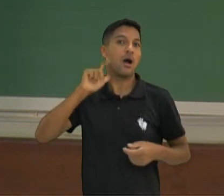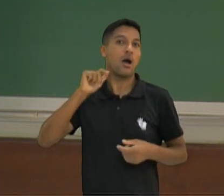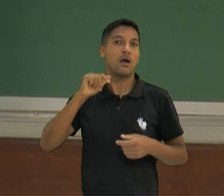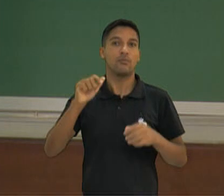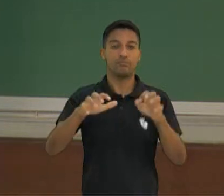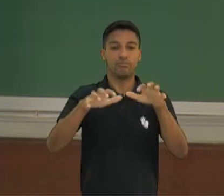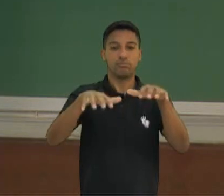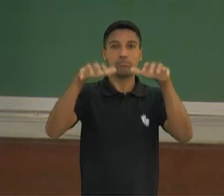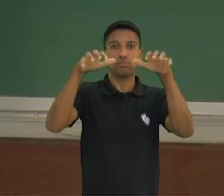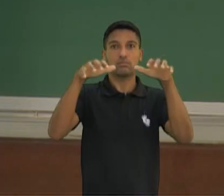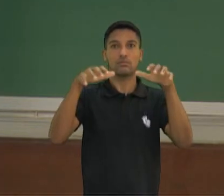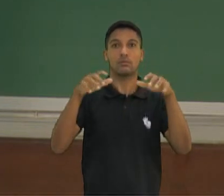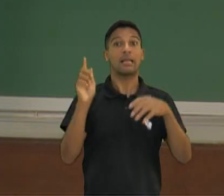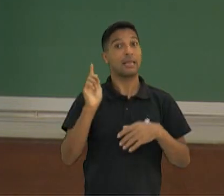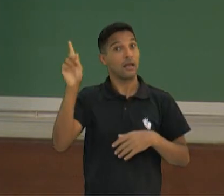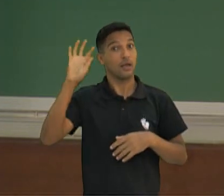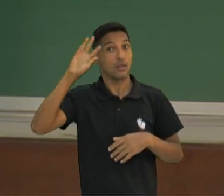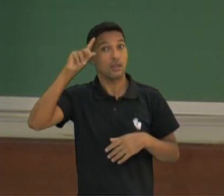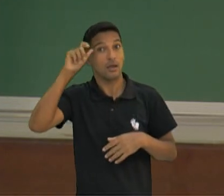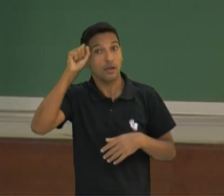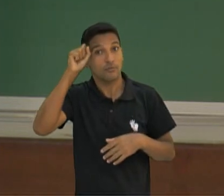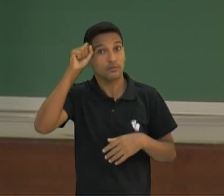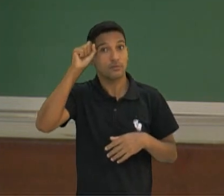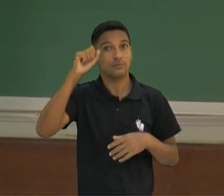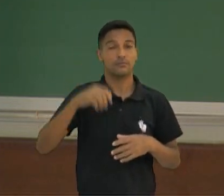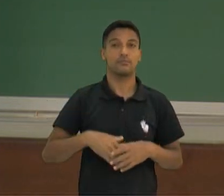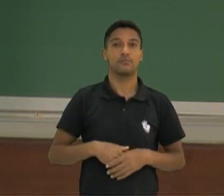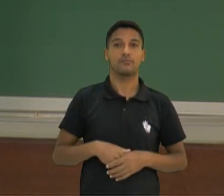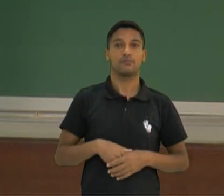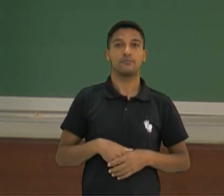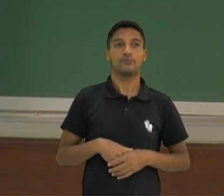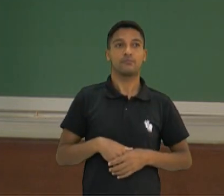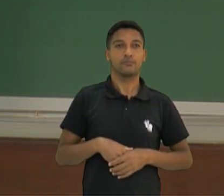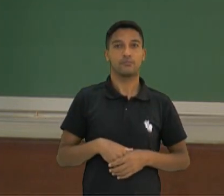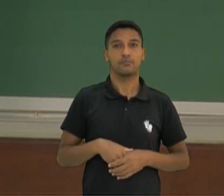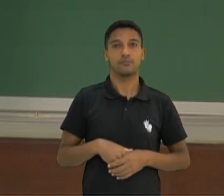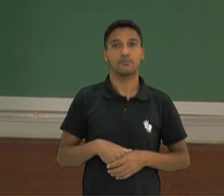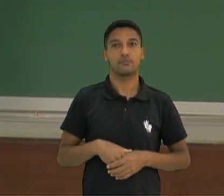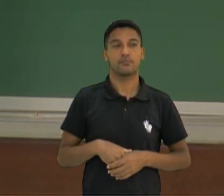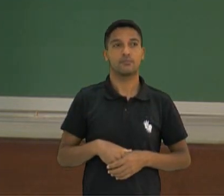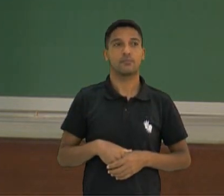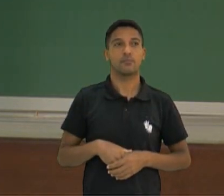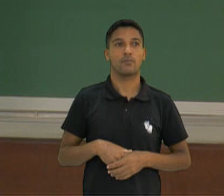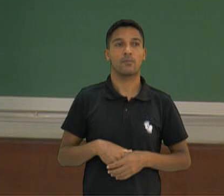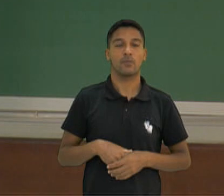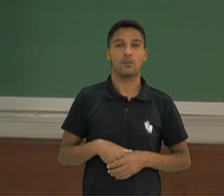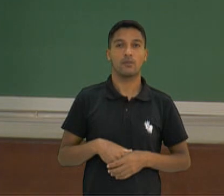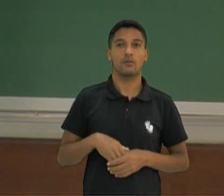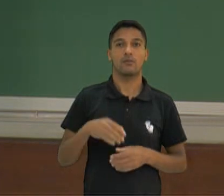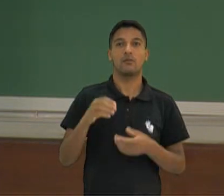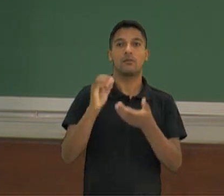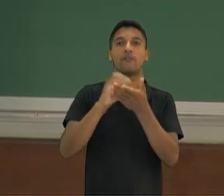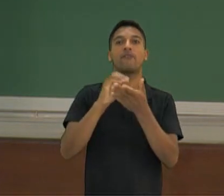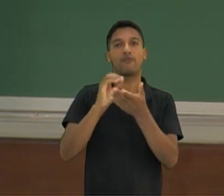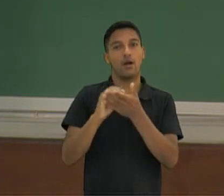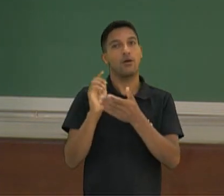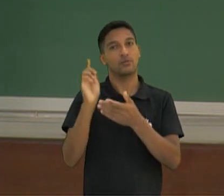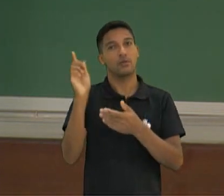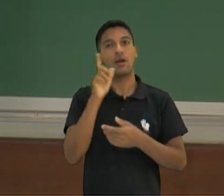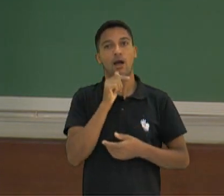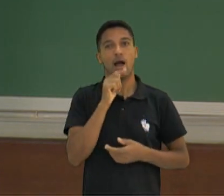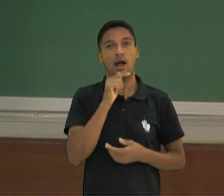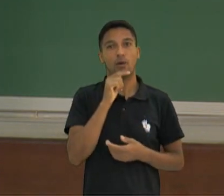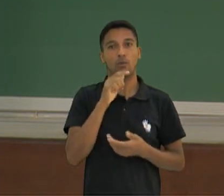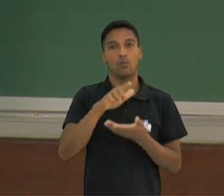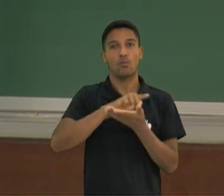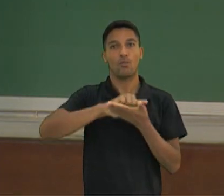geral os problemas do continente africano, vemos que eles são problemas inerentes ao mundo. Então nós temos falta de água potável, que